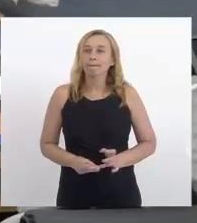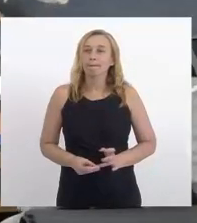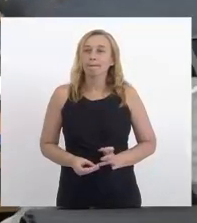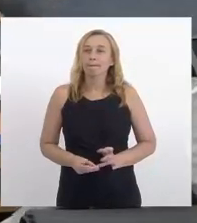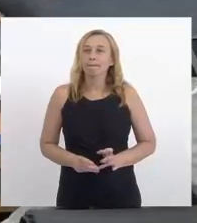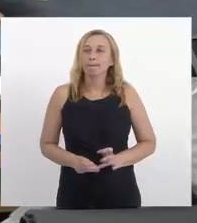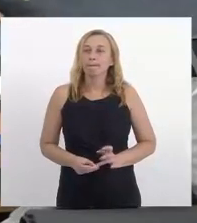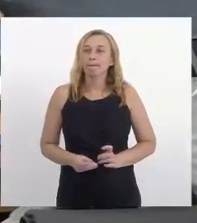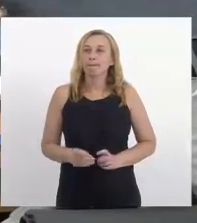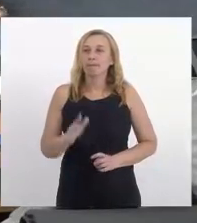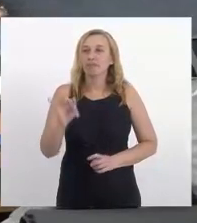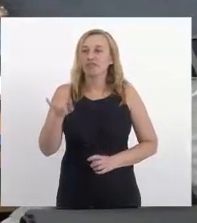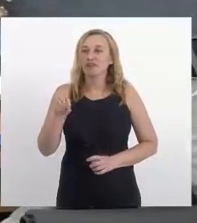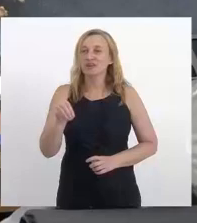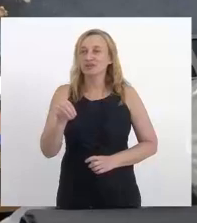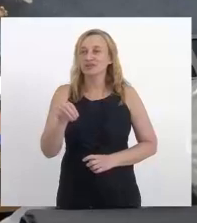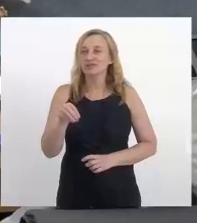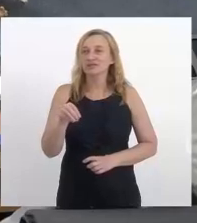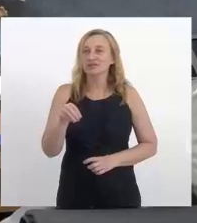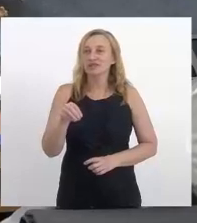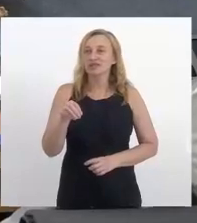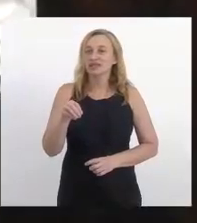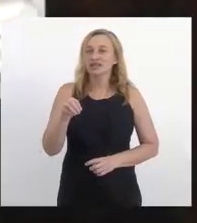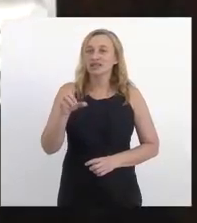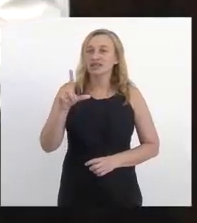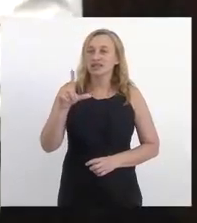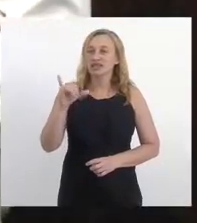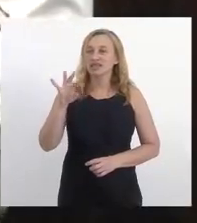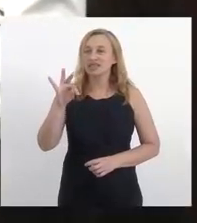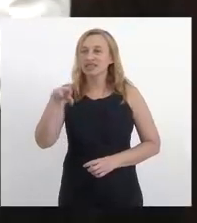Fernando Celino, islamismo sunita.